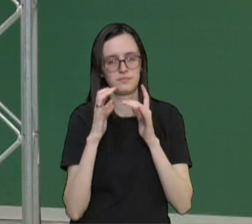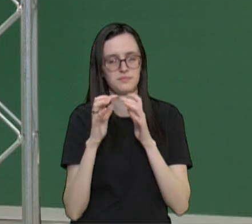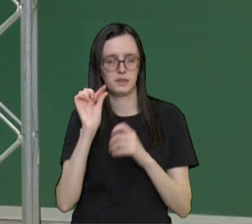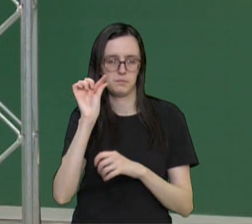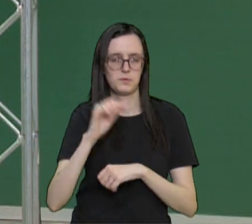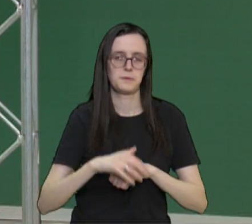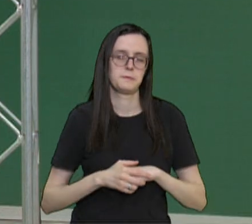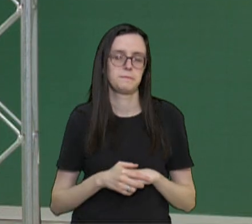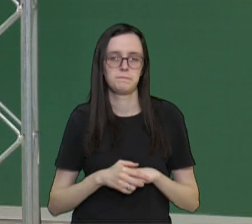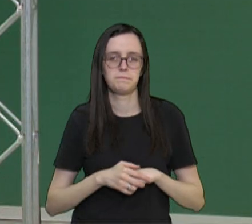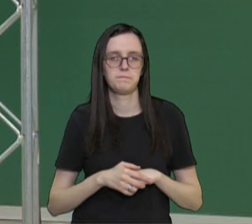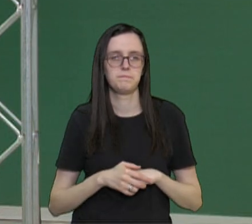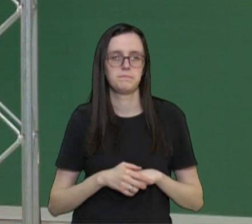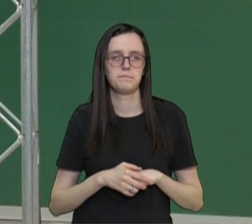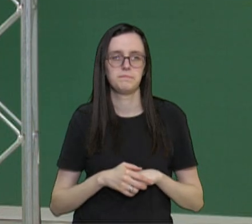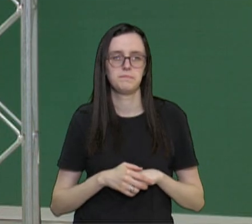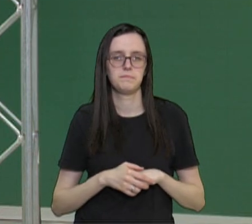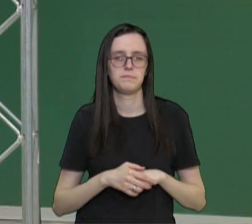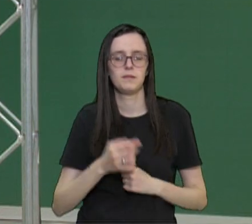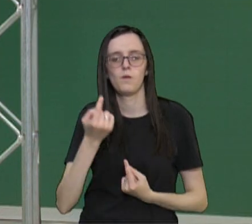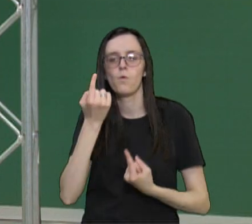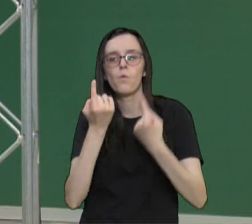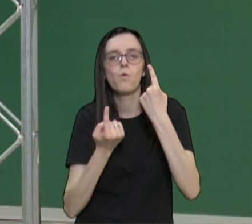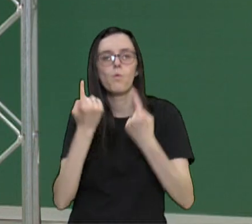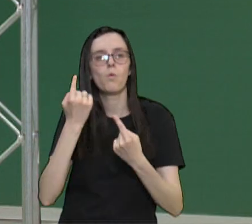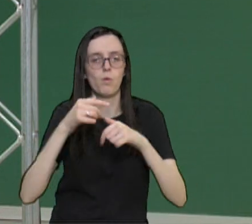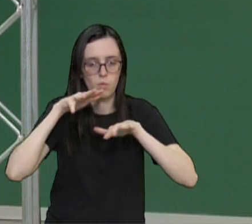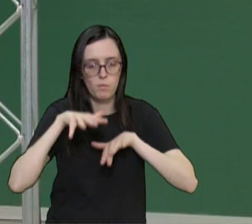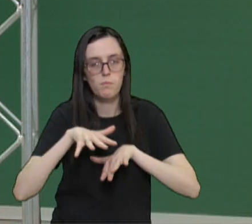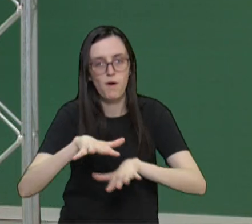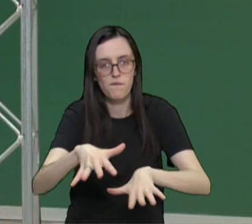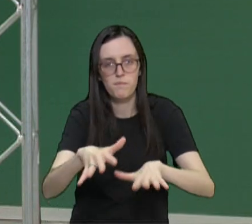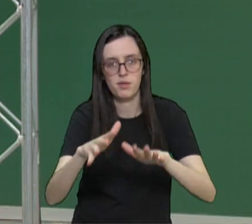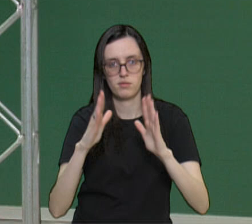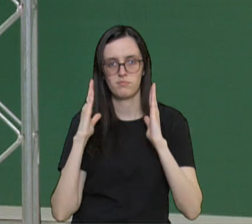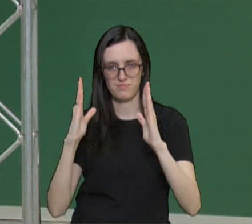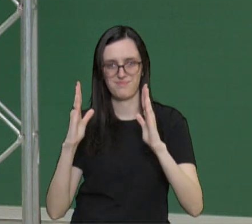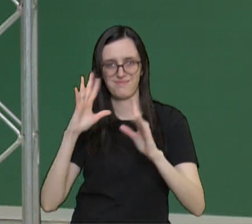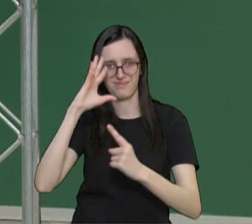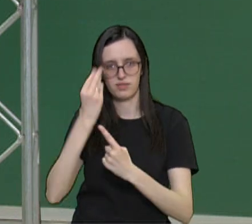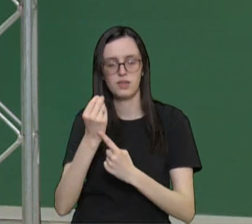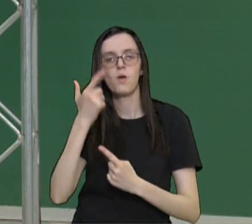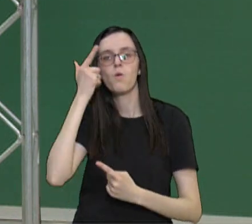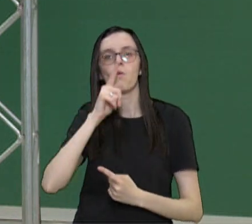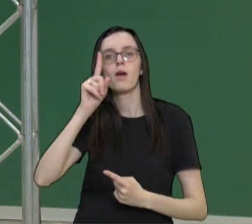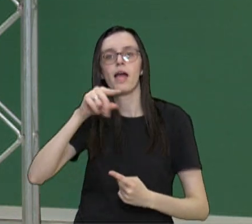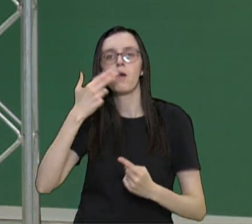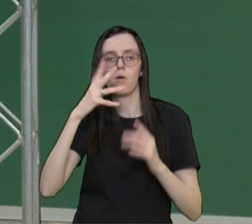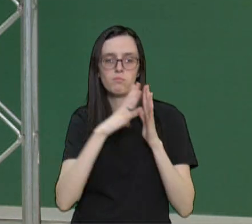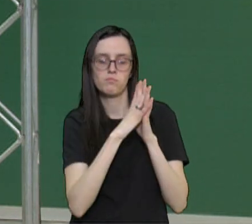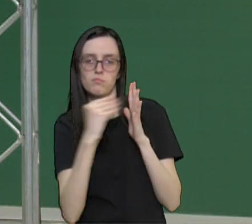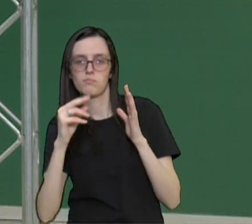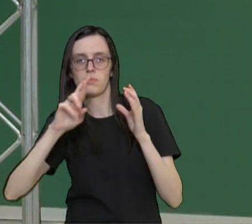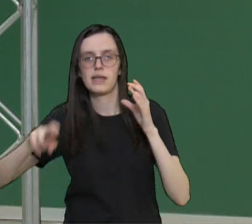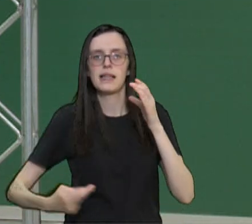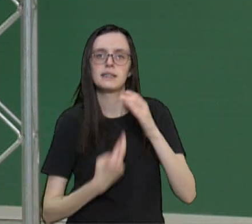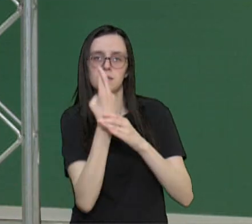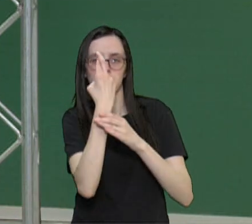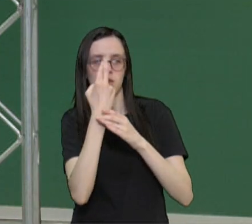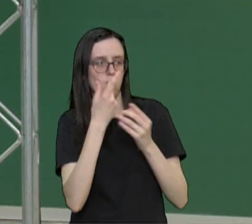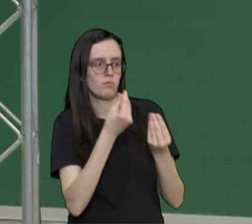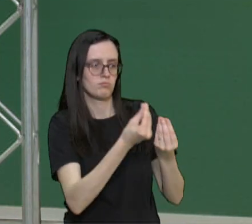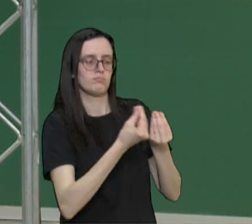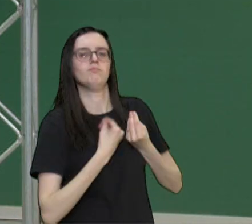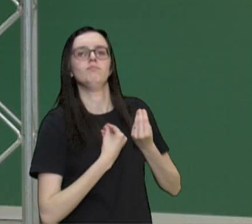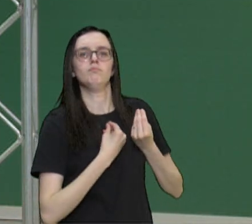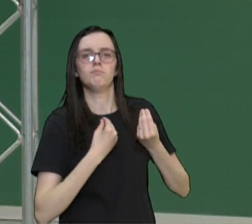né? Quais os movimentos a seguir buscam inspiração no Renascimento? Eu trabalhei isso com vocês hoje, hein? Lembra